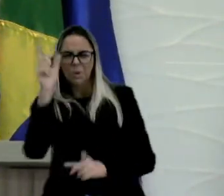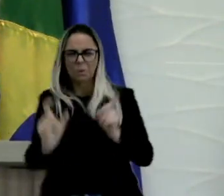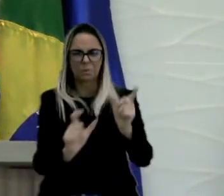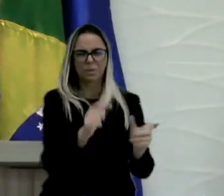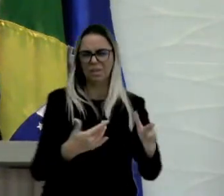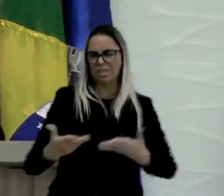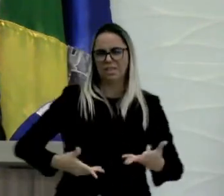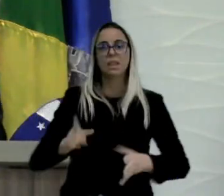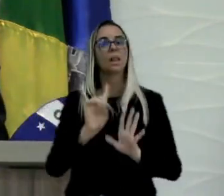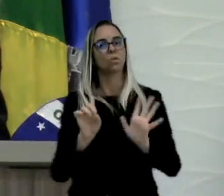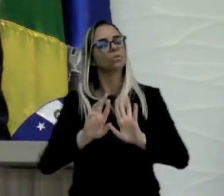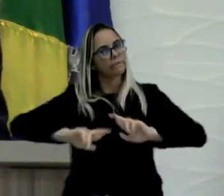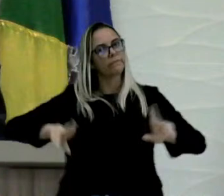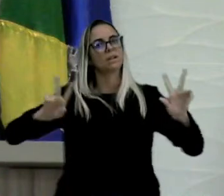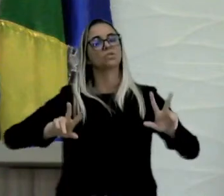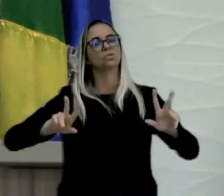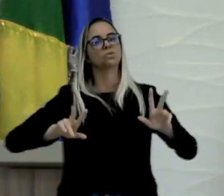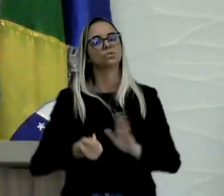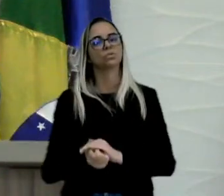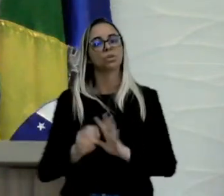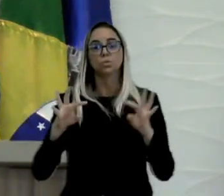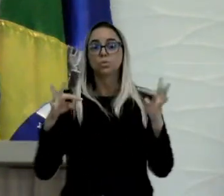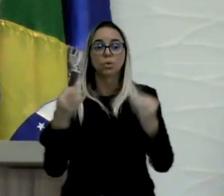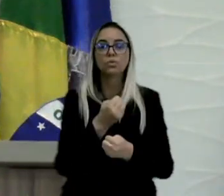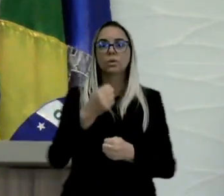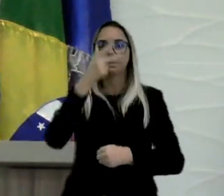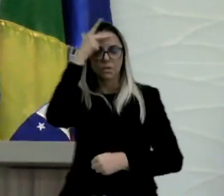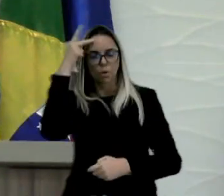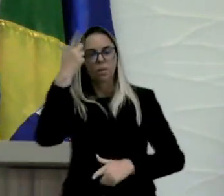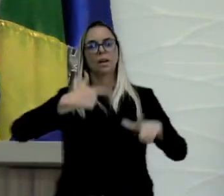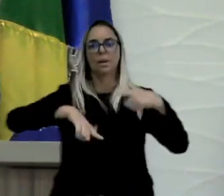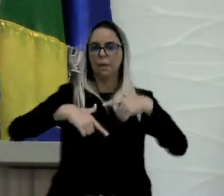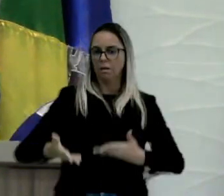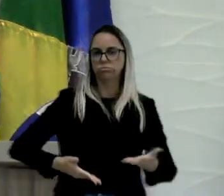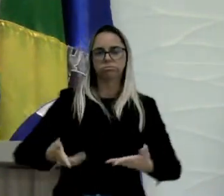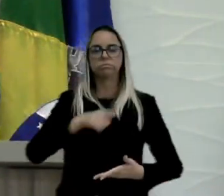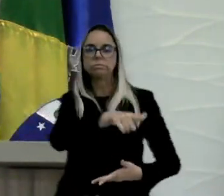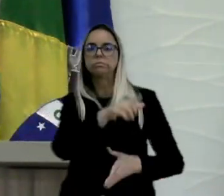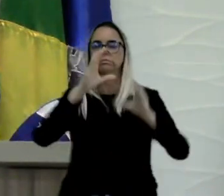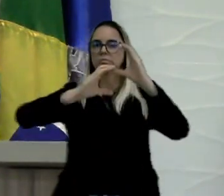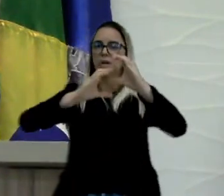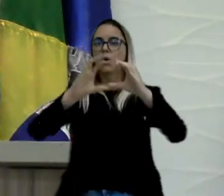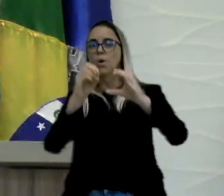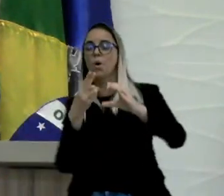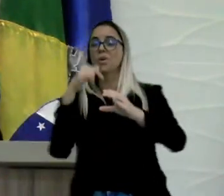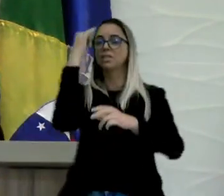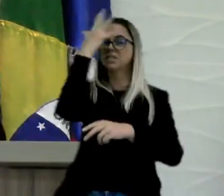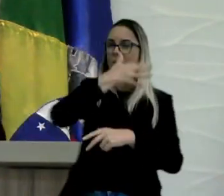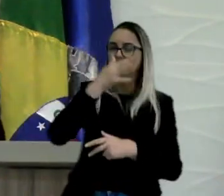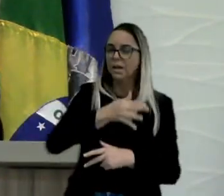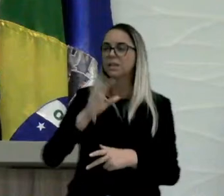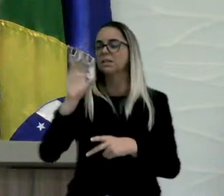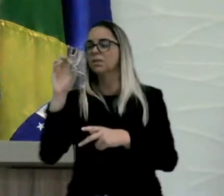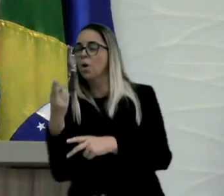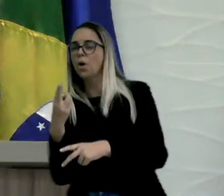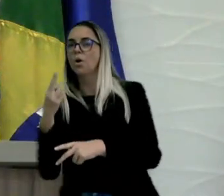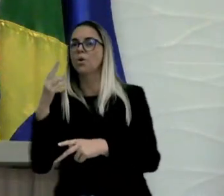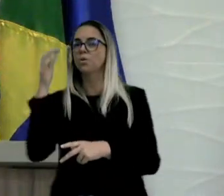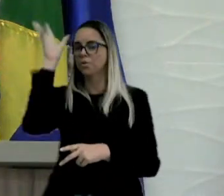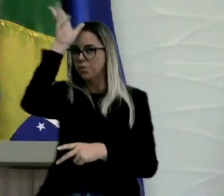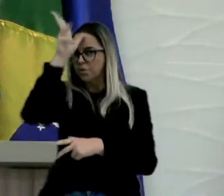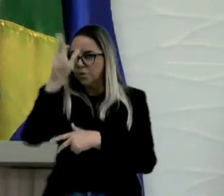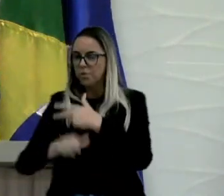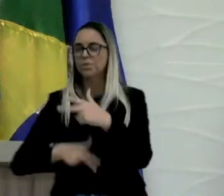bem todo funcionário que eu procurei da Compesa eles atendem bem tanto daqui de São Beto como de Belo Jardim agora a instituição